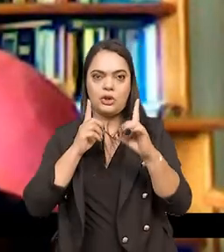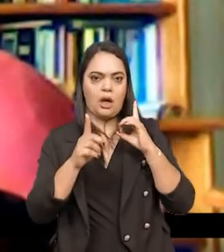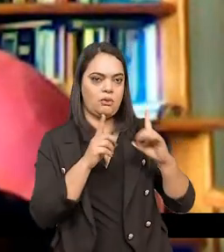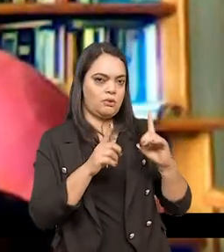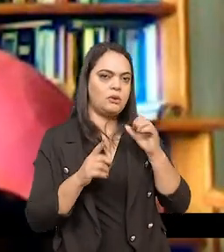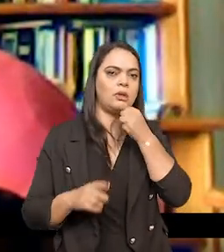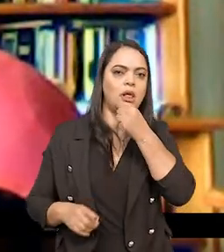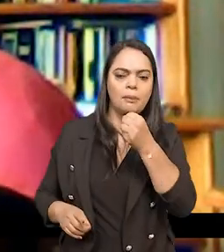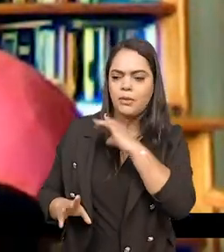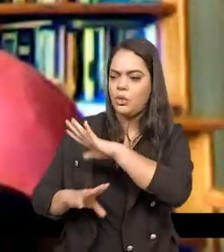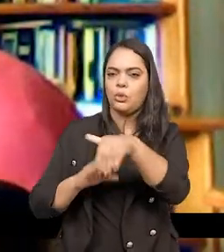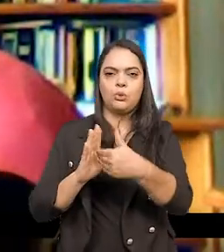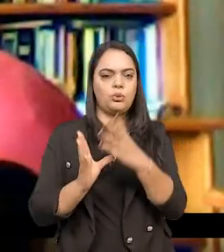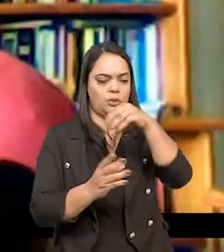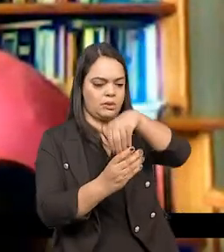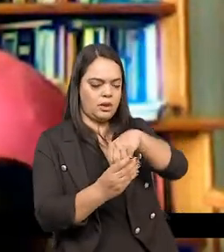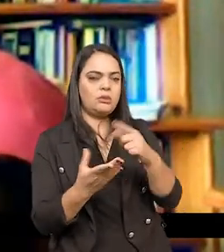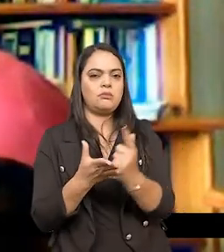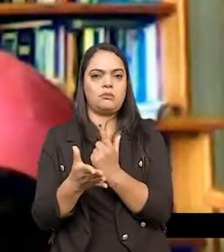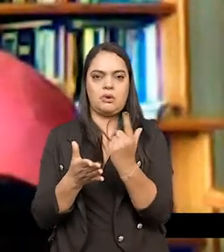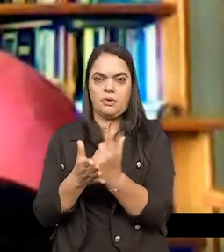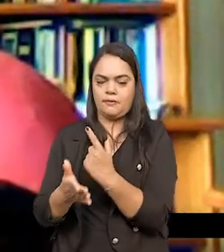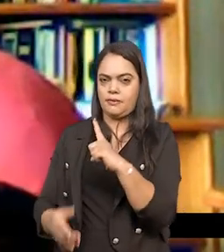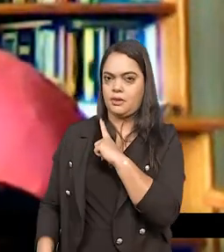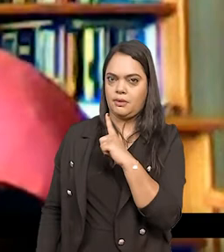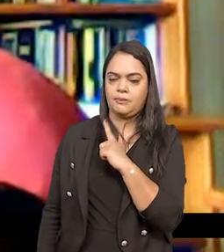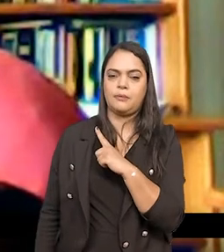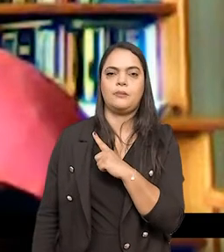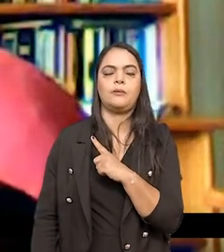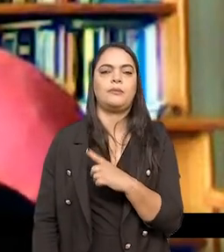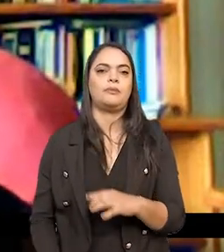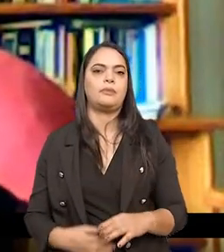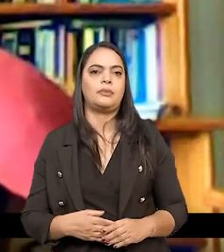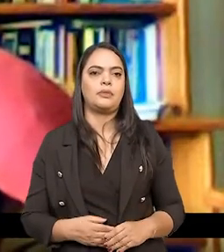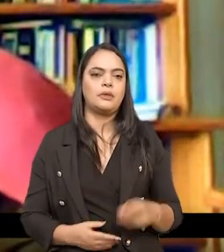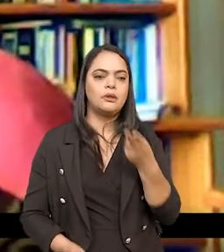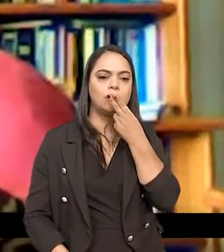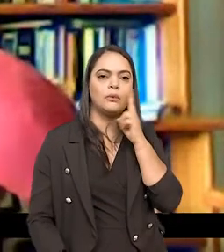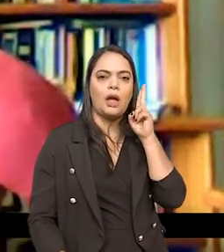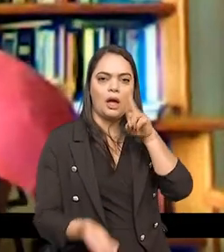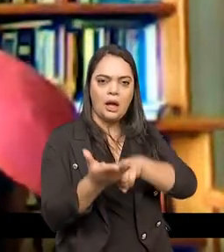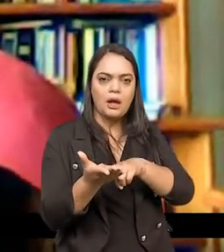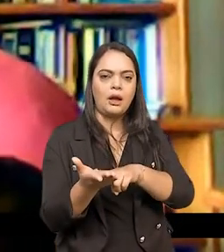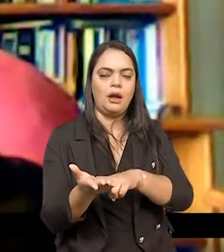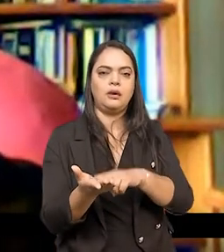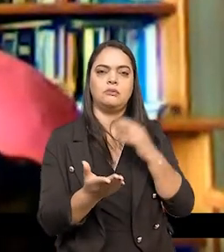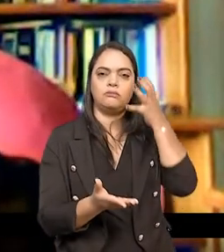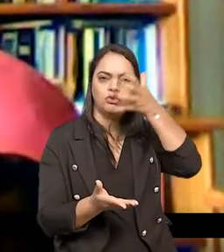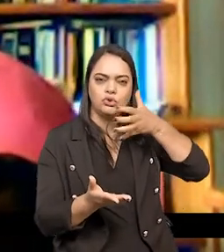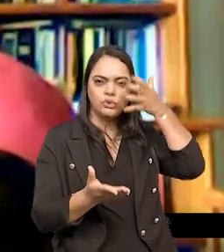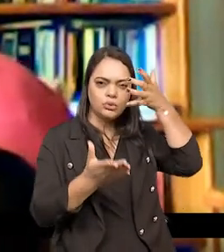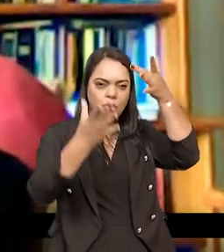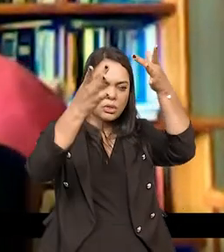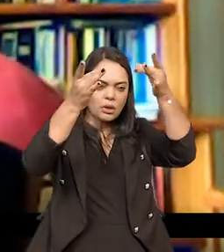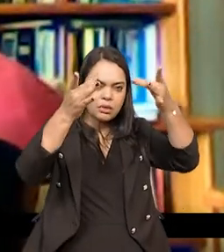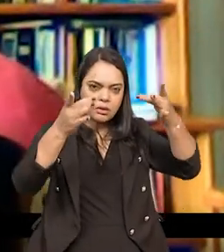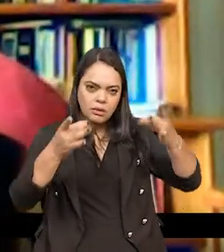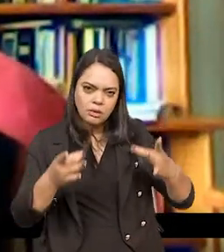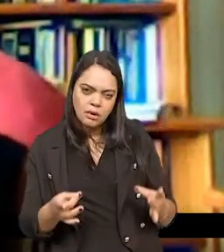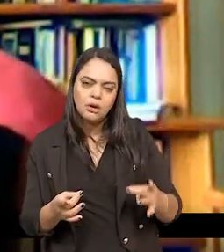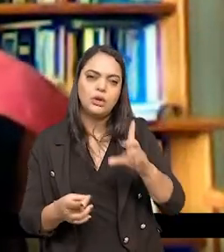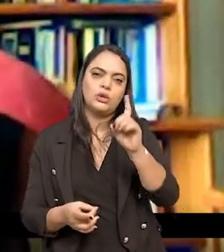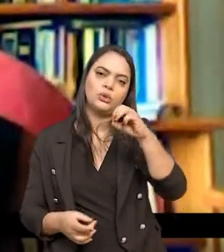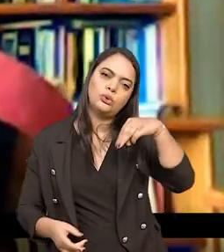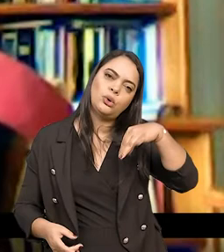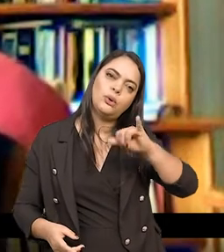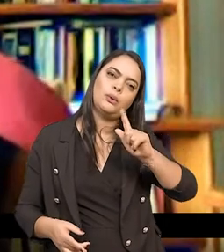da imprensa, tá? Tá tudo dentro desse livro. Então, assim que... Aí a carta, o discurso inteiro do